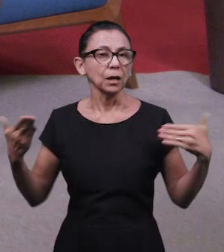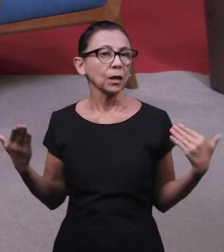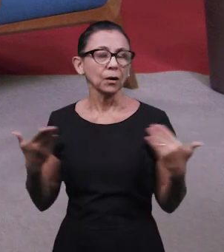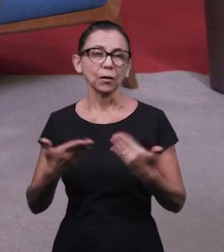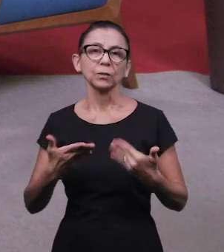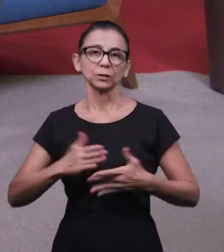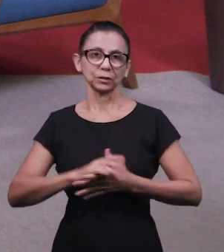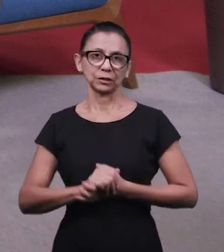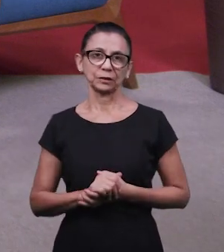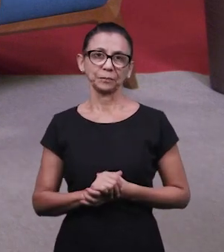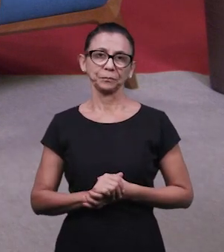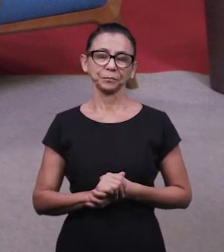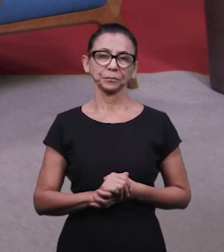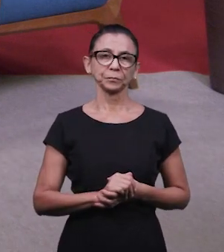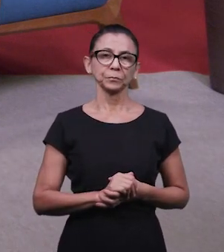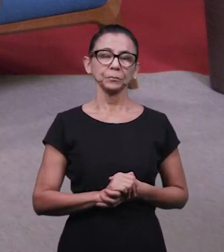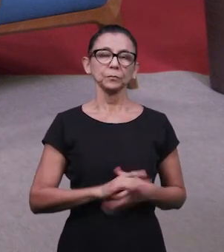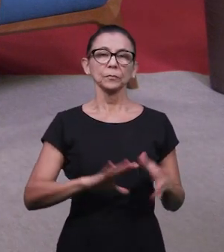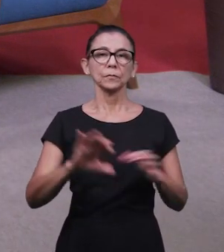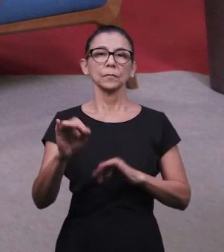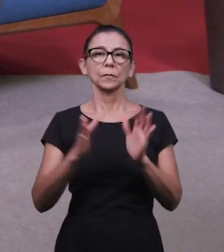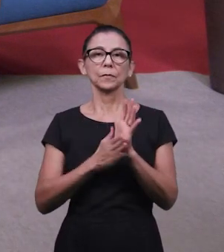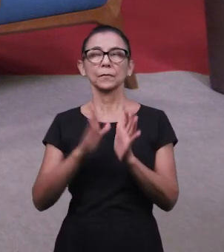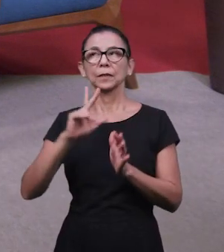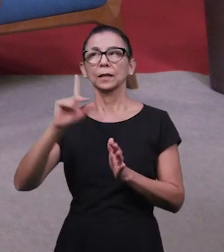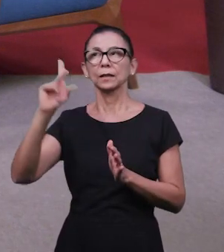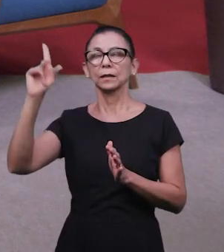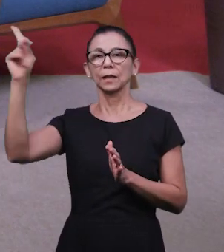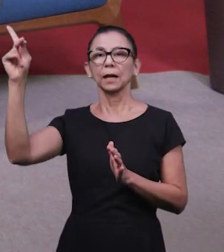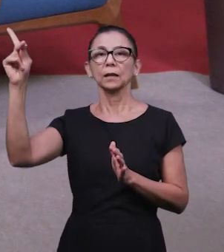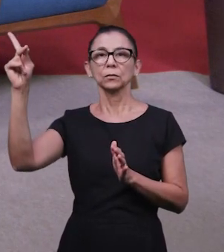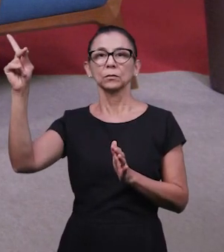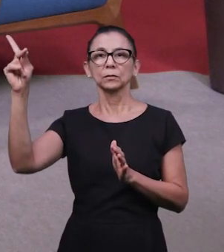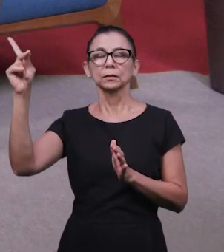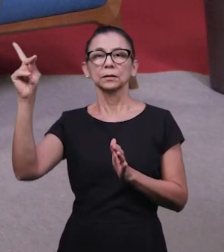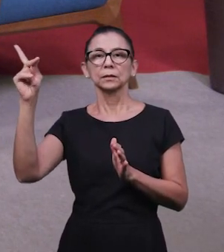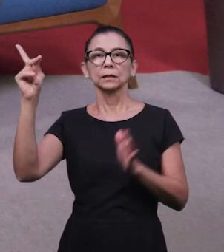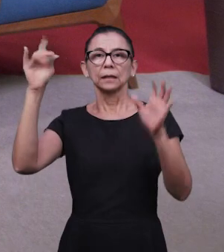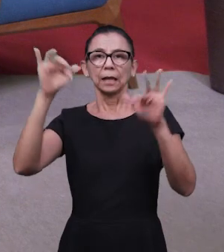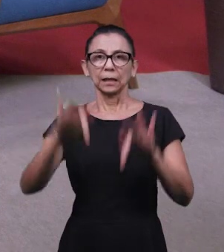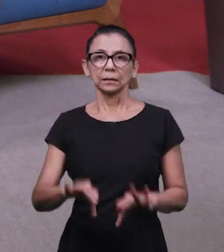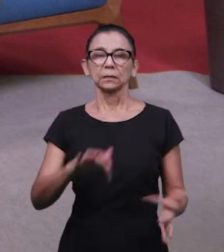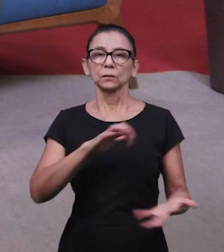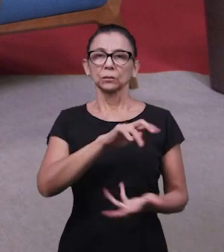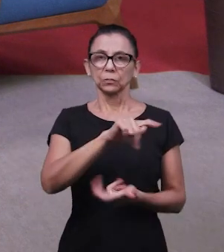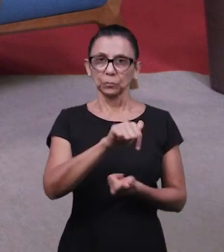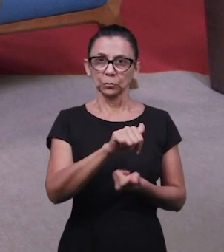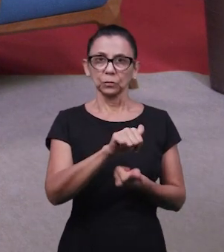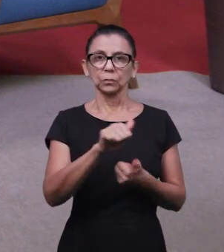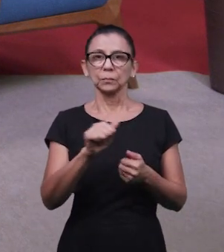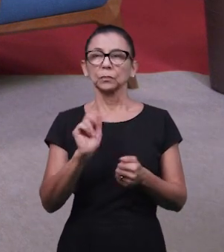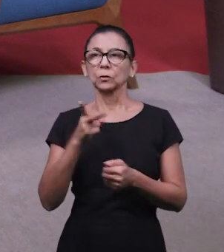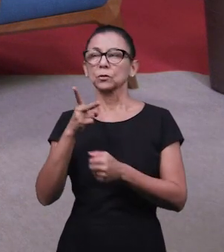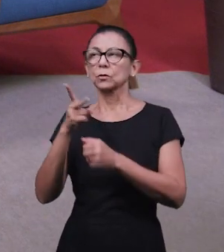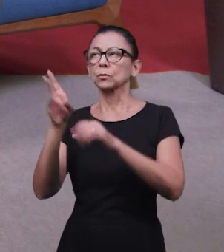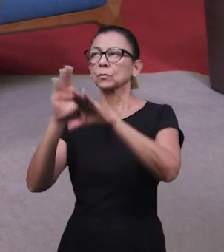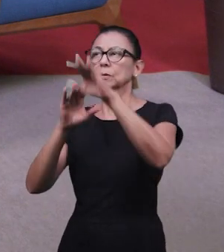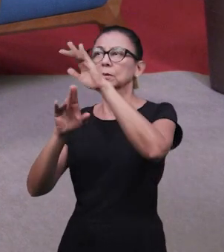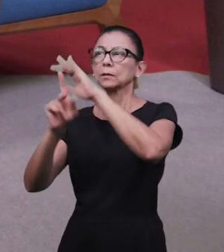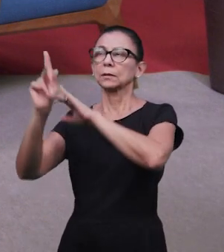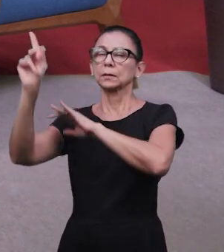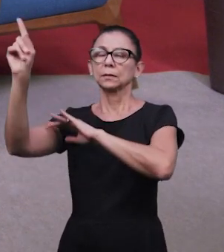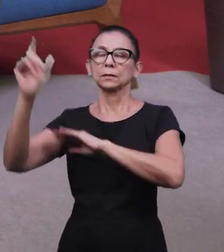de um texto escrito há 2000 anos atrás e que foca num tempo específico, que é o tempo do